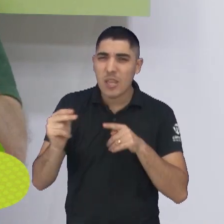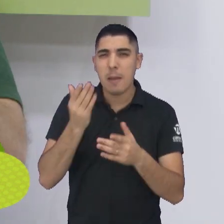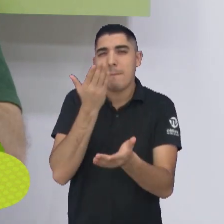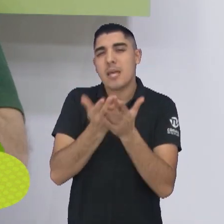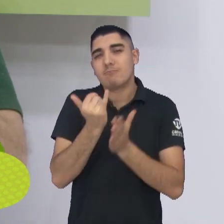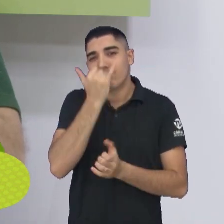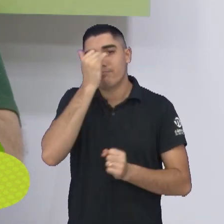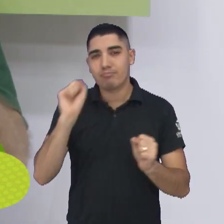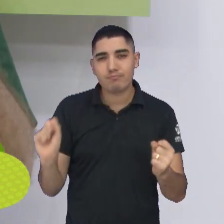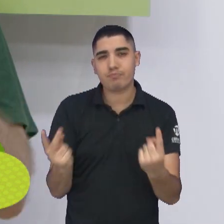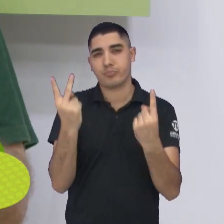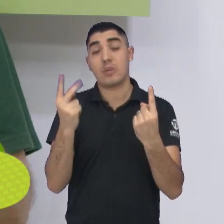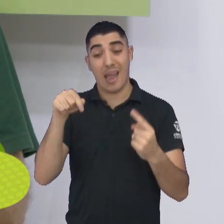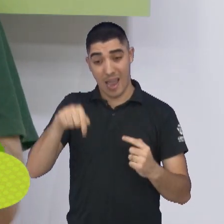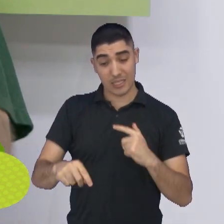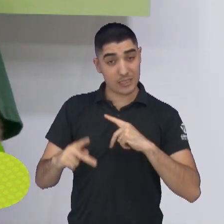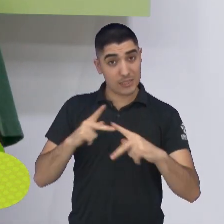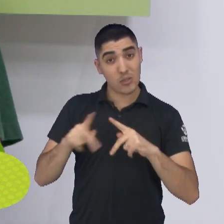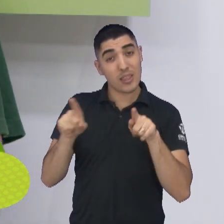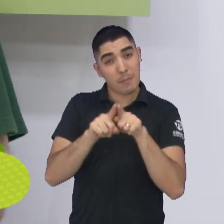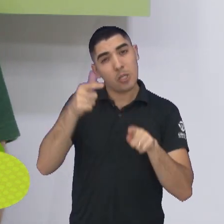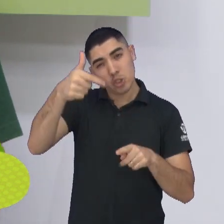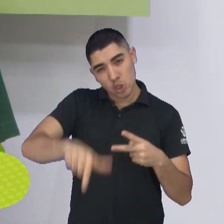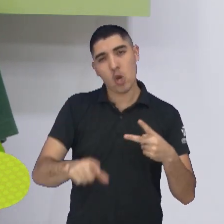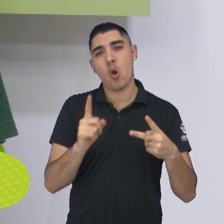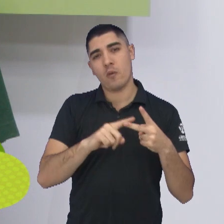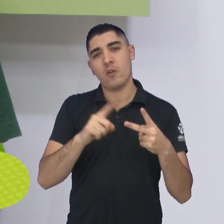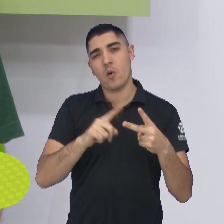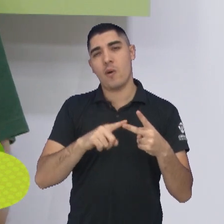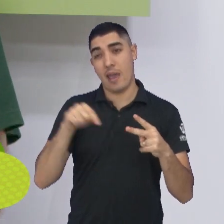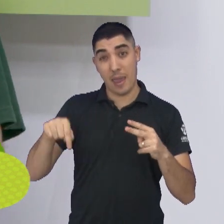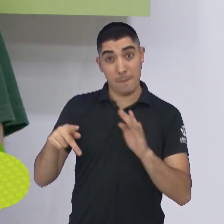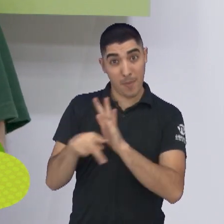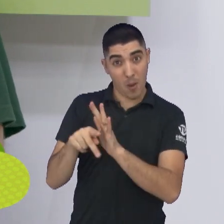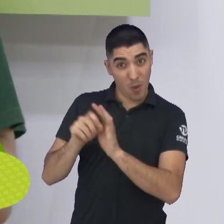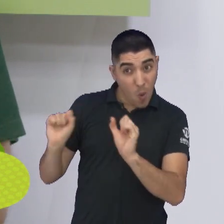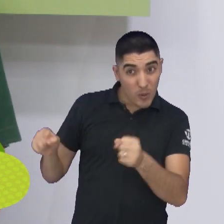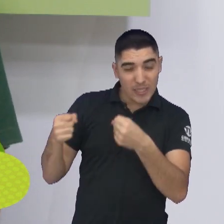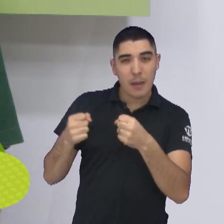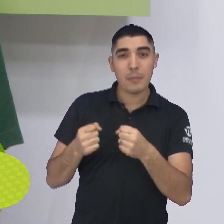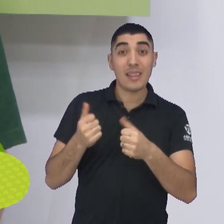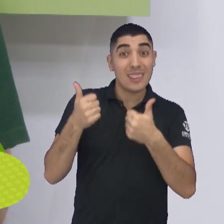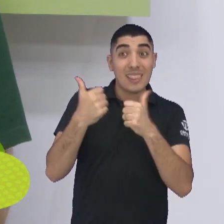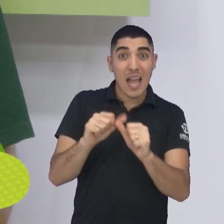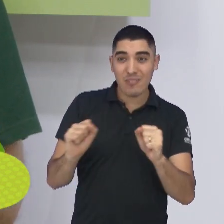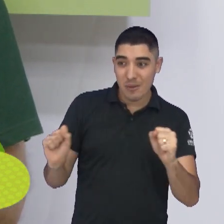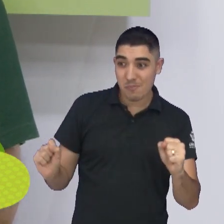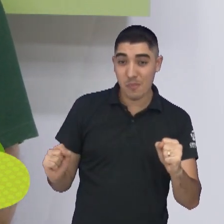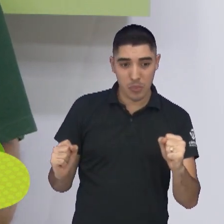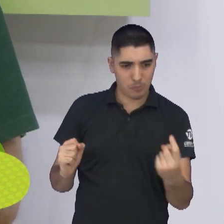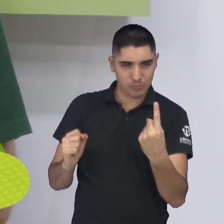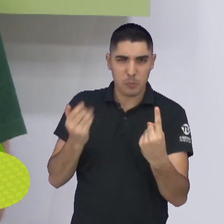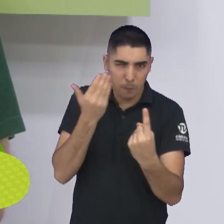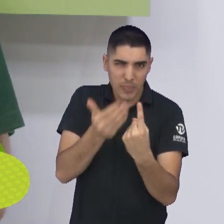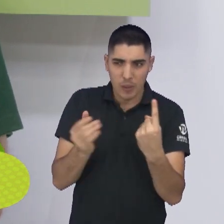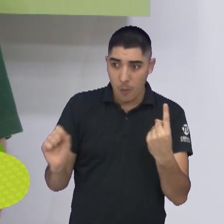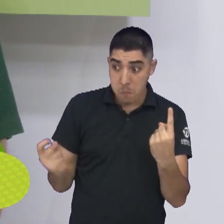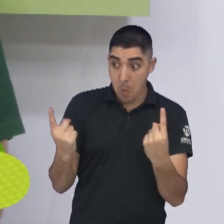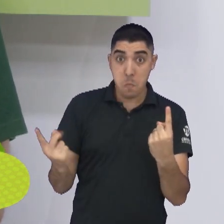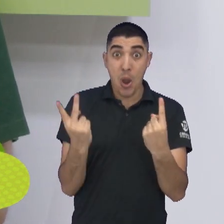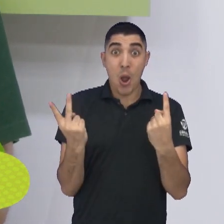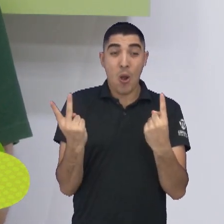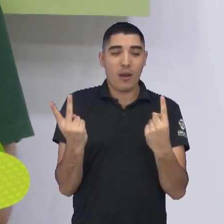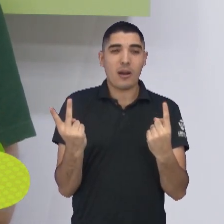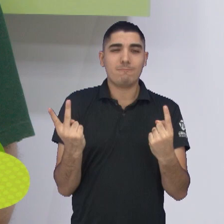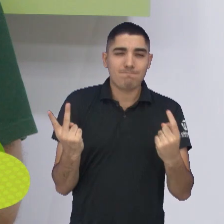erros individuais no começo, mas o São José conseguiu fazer a virada, tomou o gol no finalzinho, infelizmente, mas tem as chances